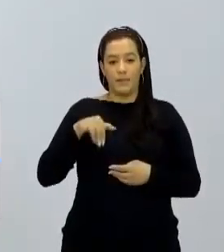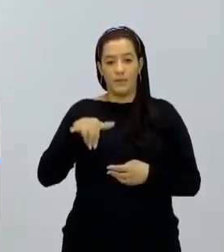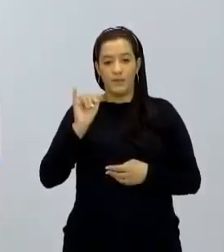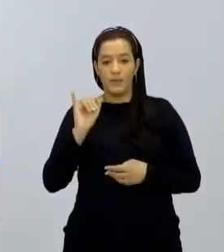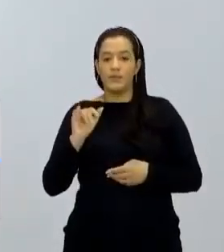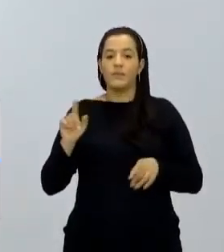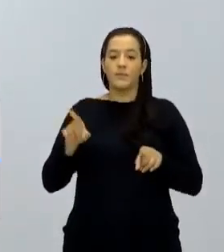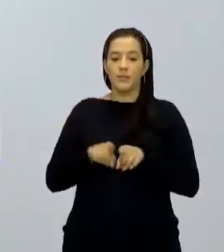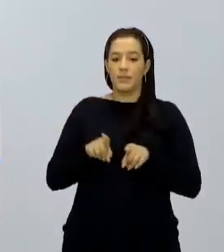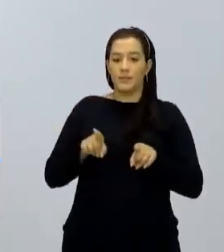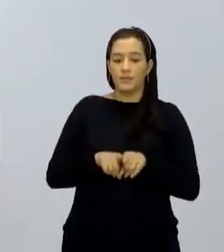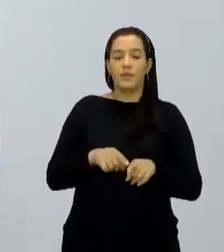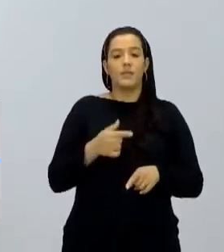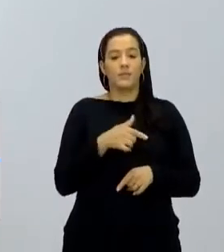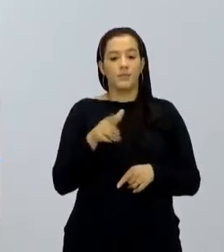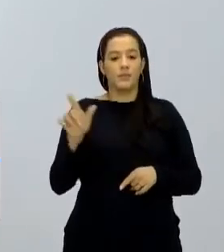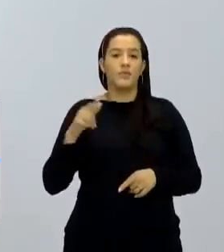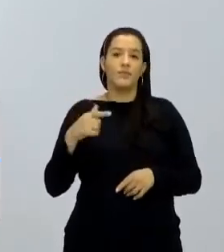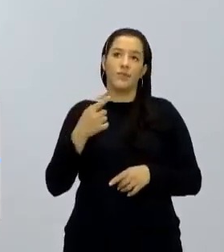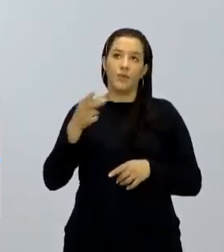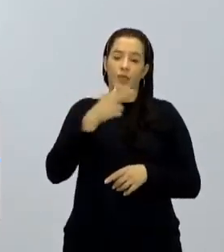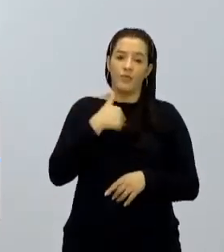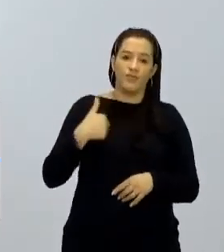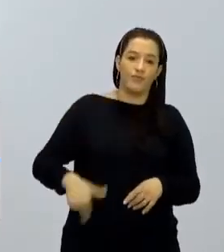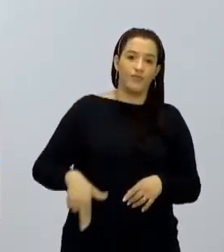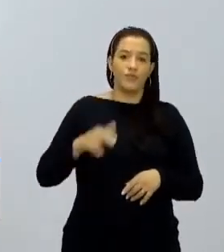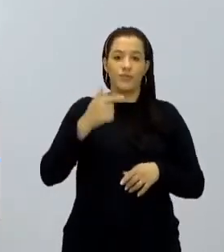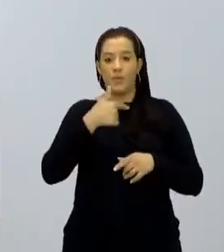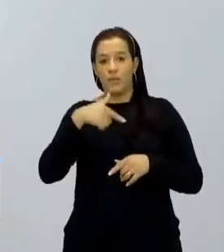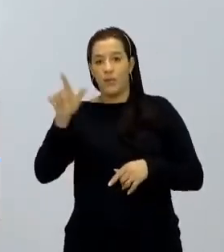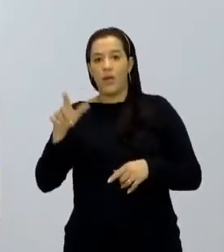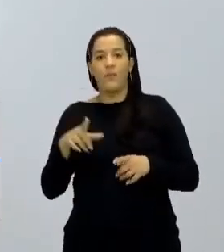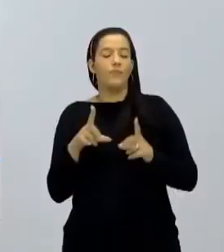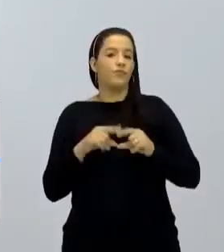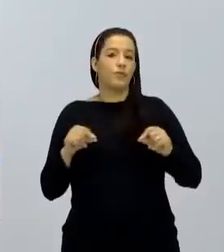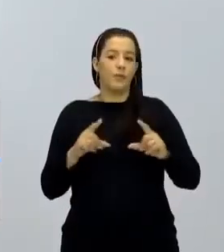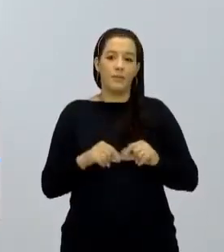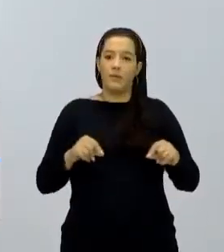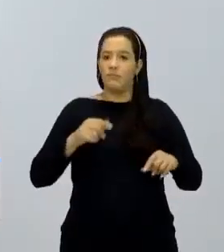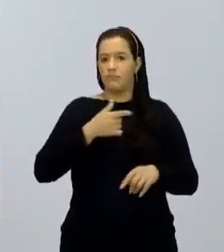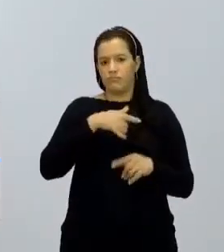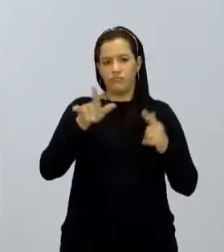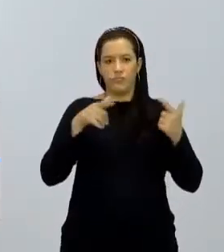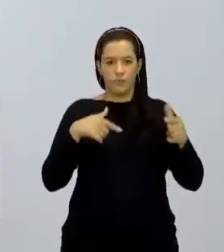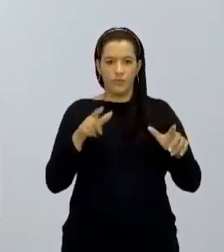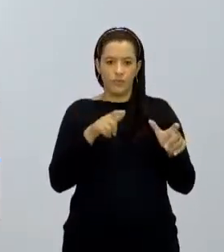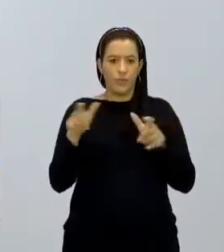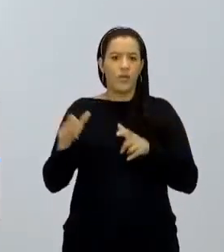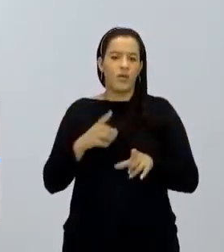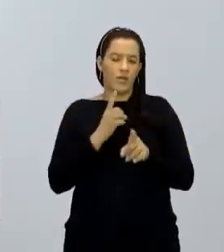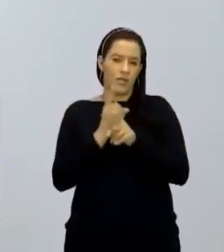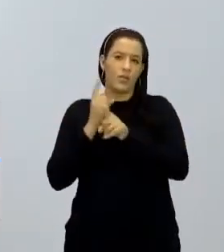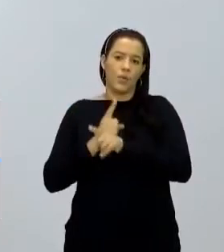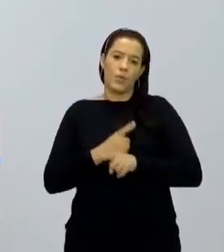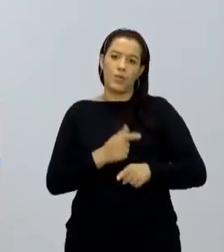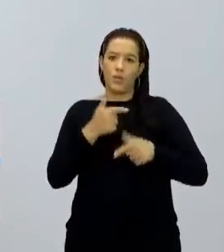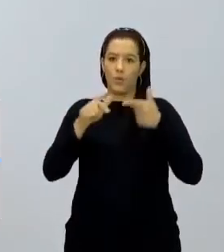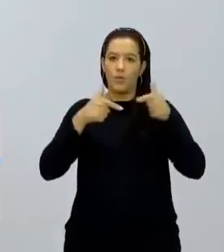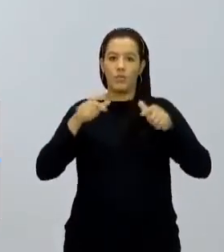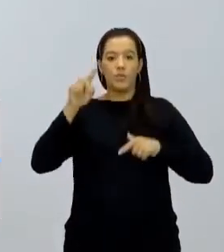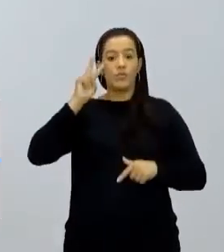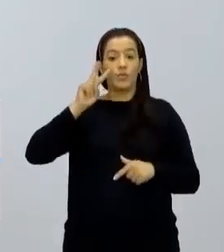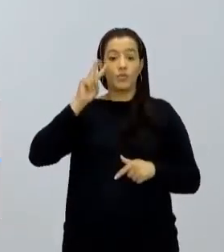para o Oriente, né, distante lá, para a China, tal, etc., para o Japão, talvez encontrássemos outras histórias que